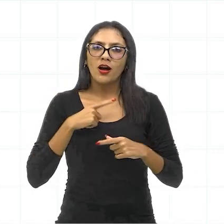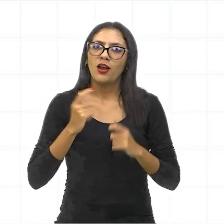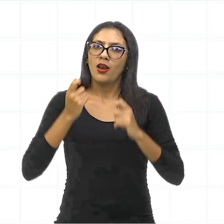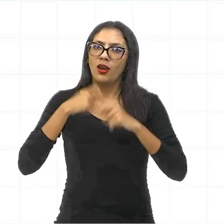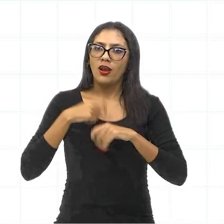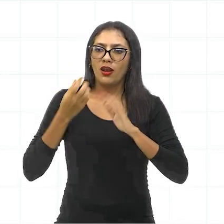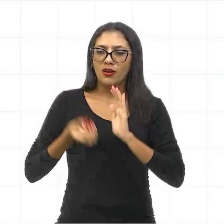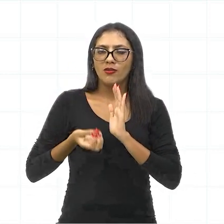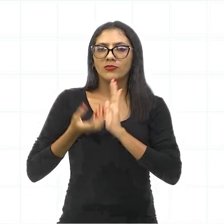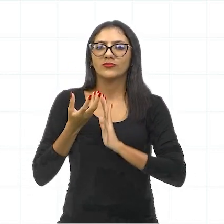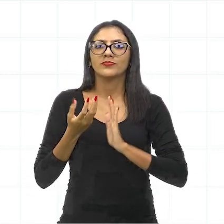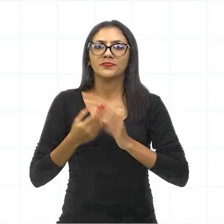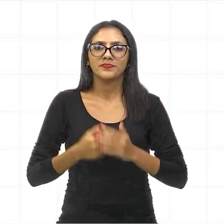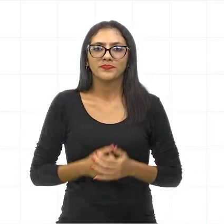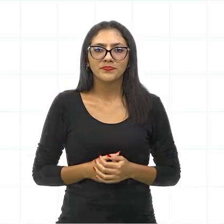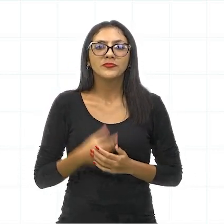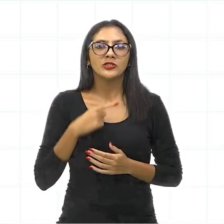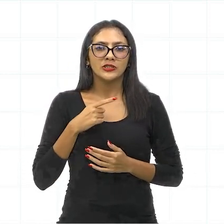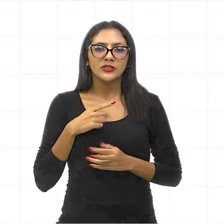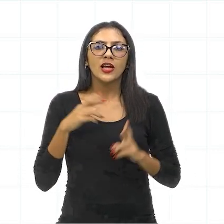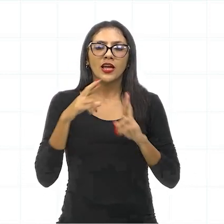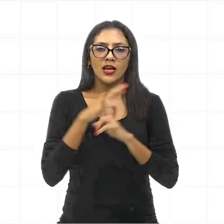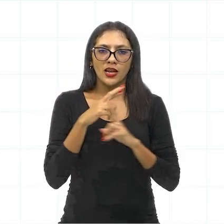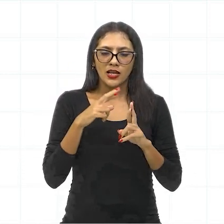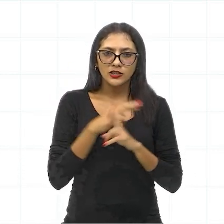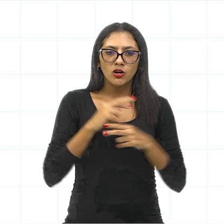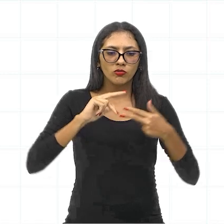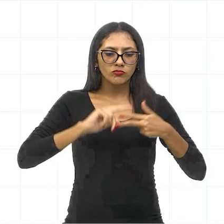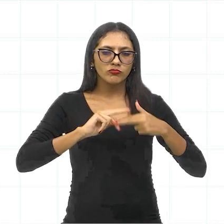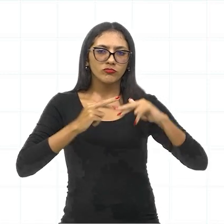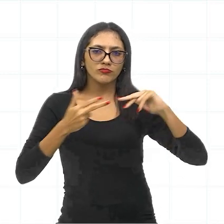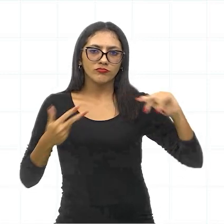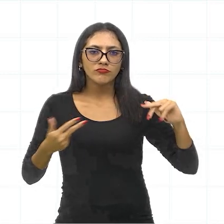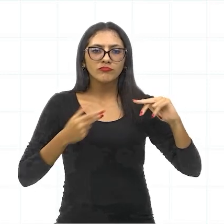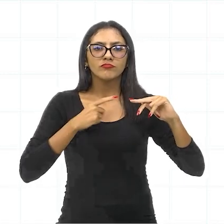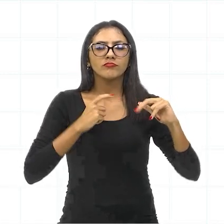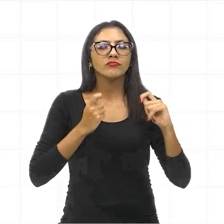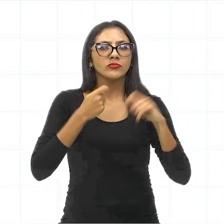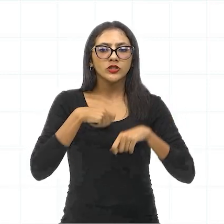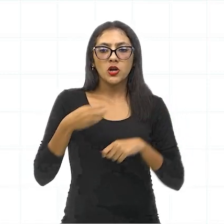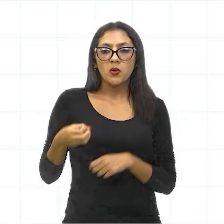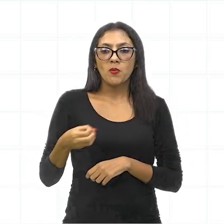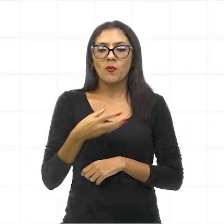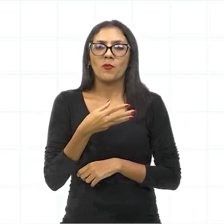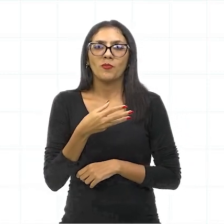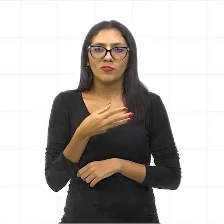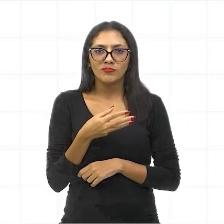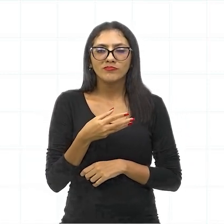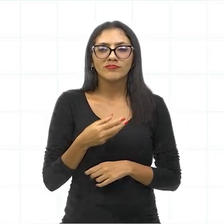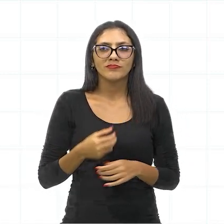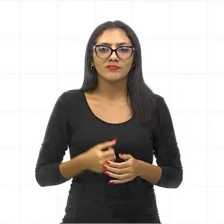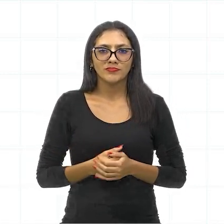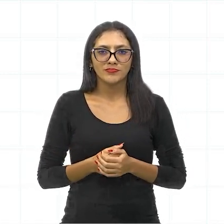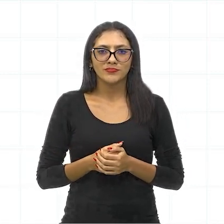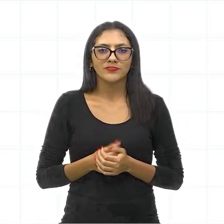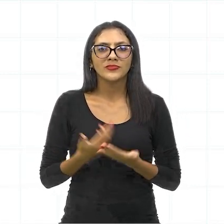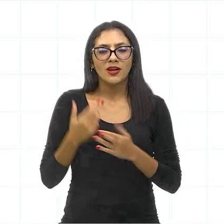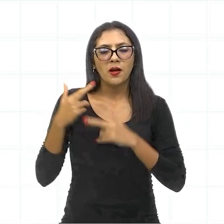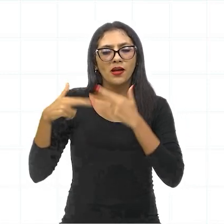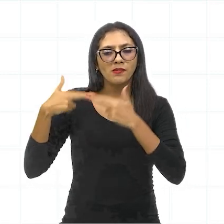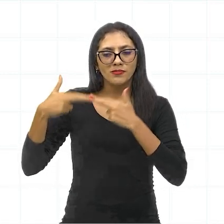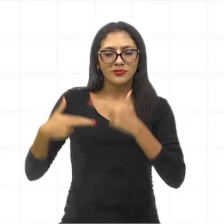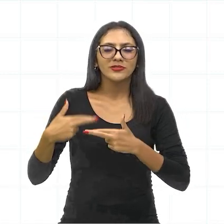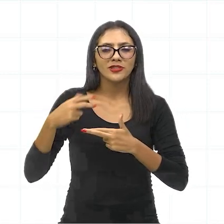gerados. E ela envolve a combinação de material genético para criar um novo organismo. Então, como eu disse, a reprodução